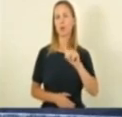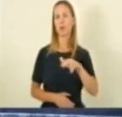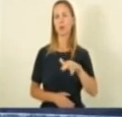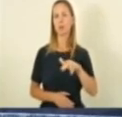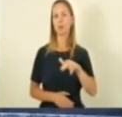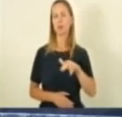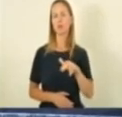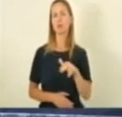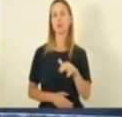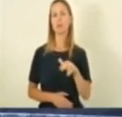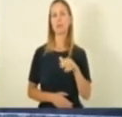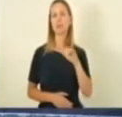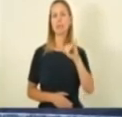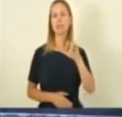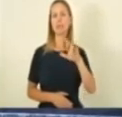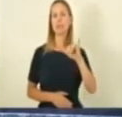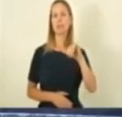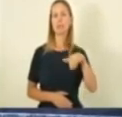deputada Irine Lopes,